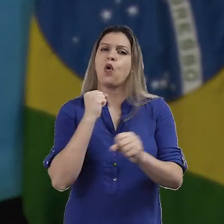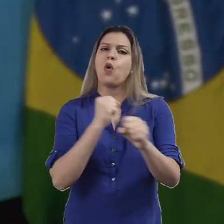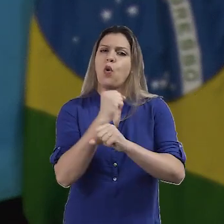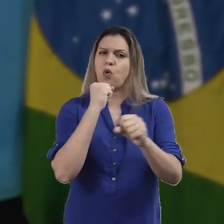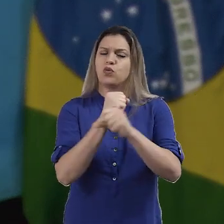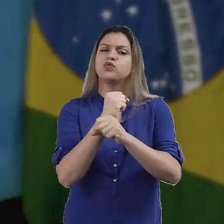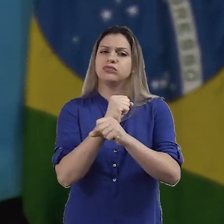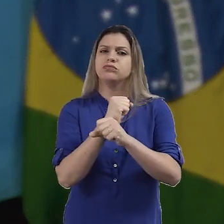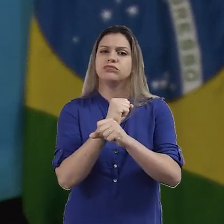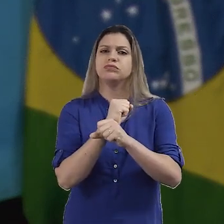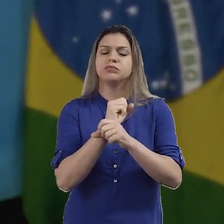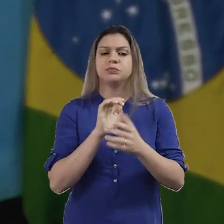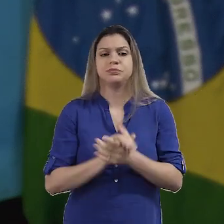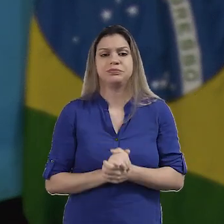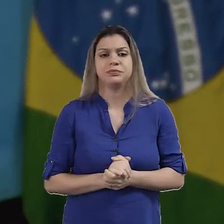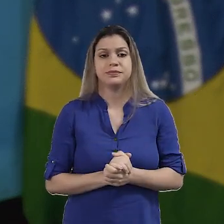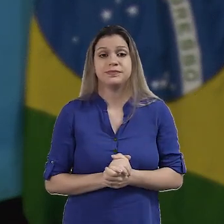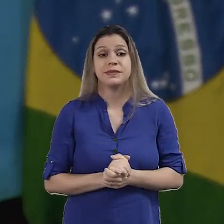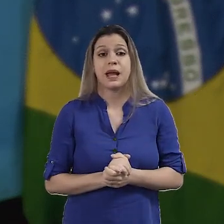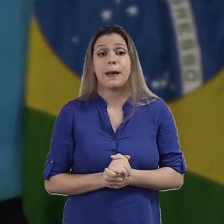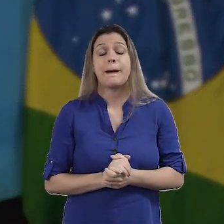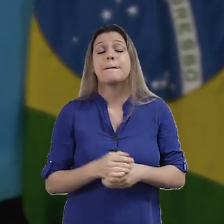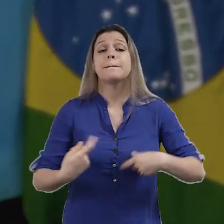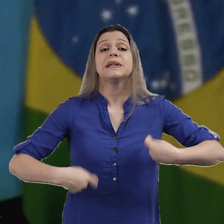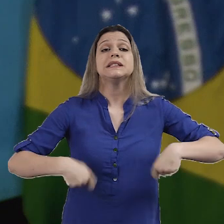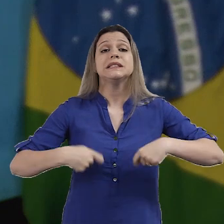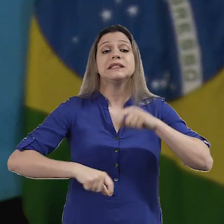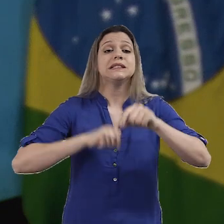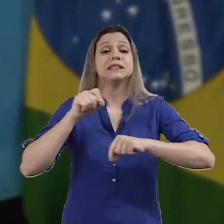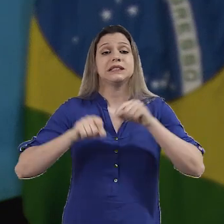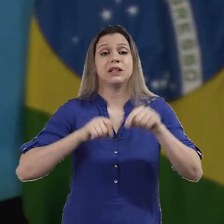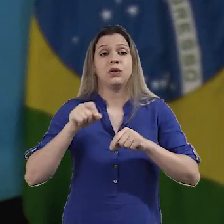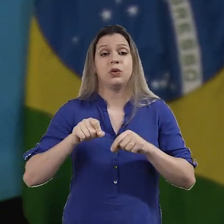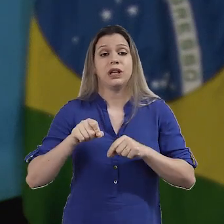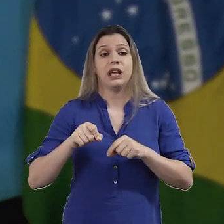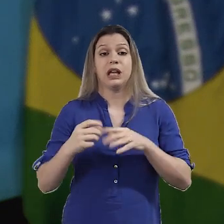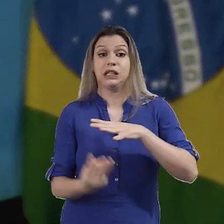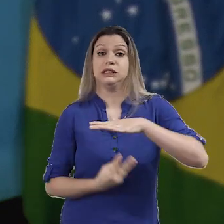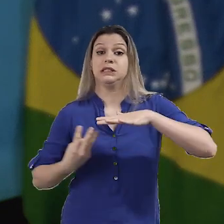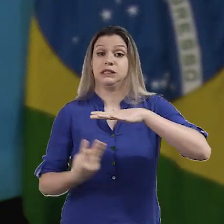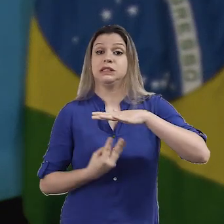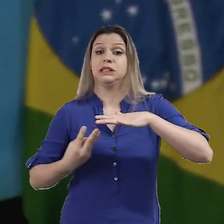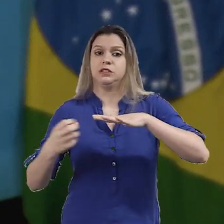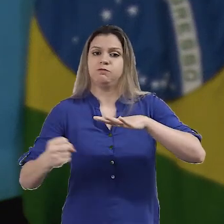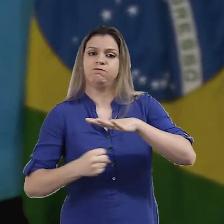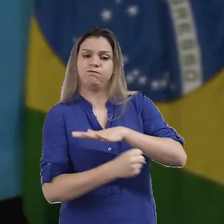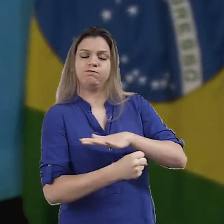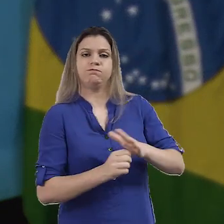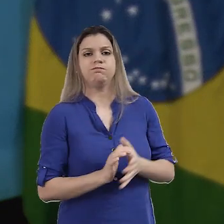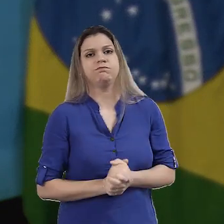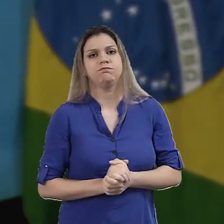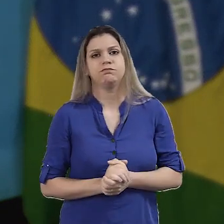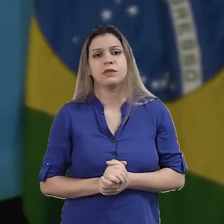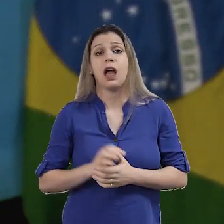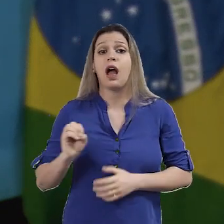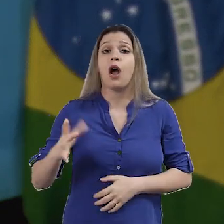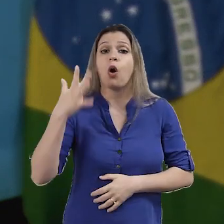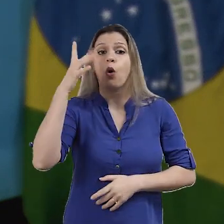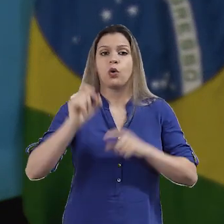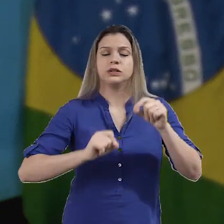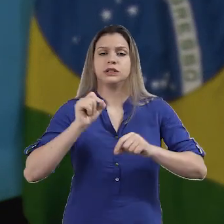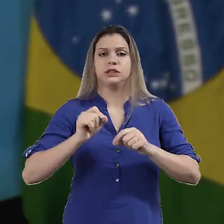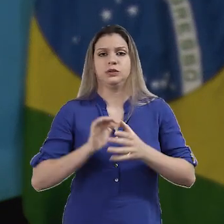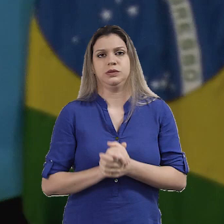de grandes obras. E para isso precisa contratar com terceiros. E essa contratação, para ocorrer